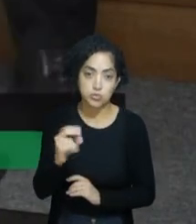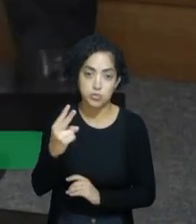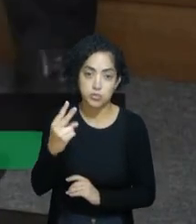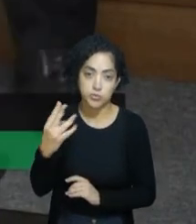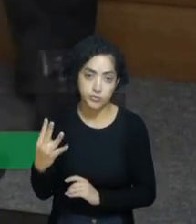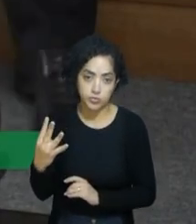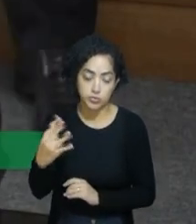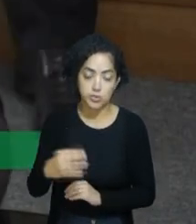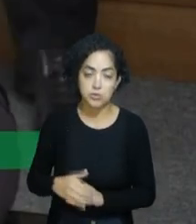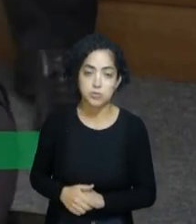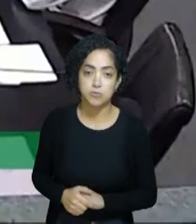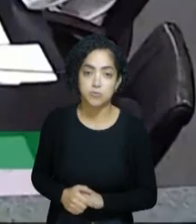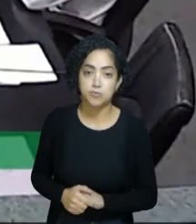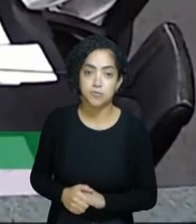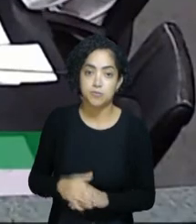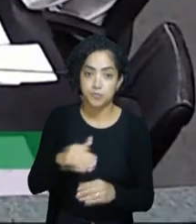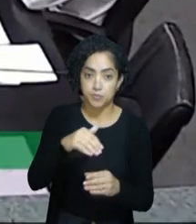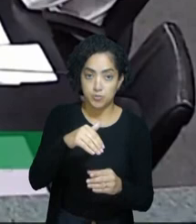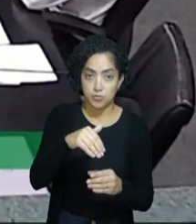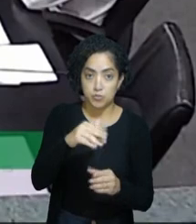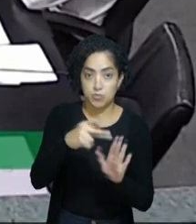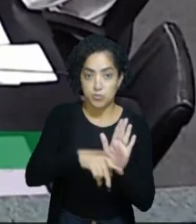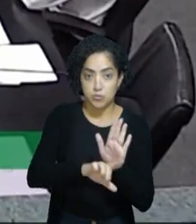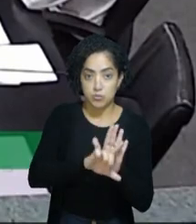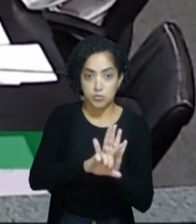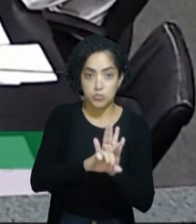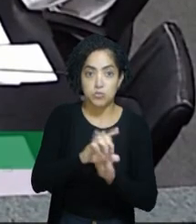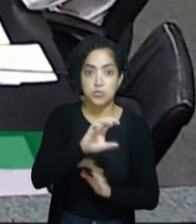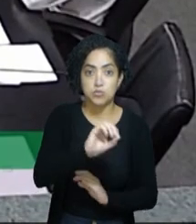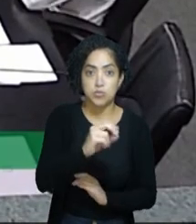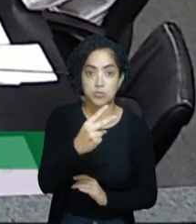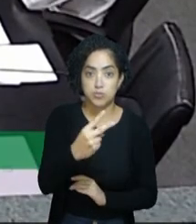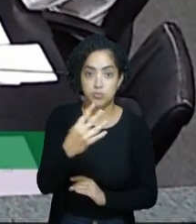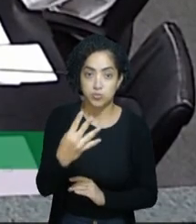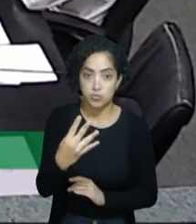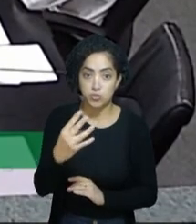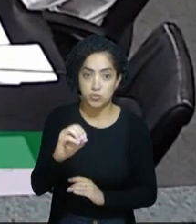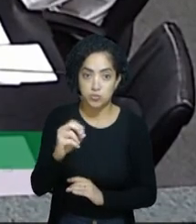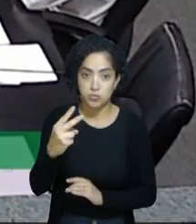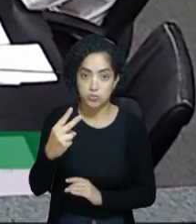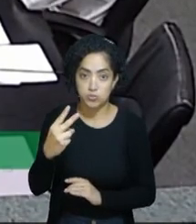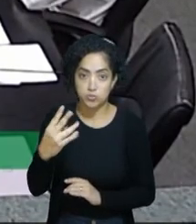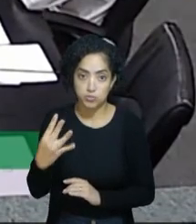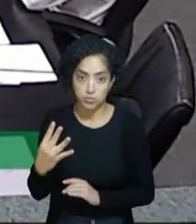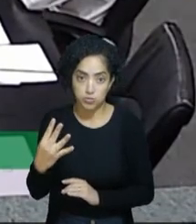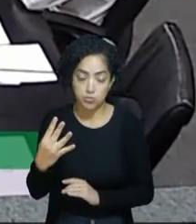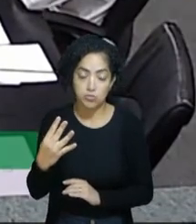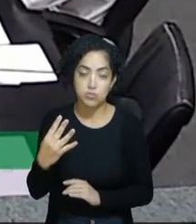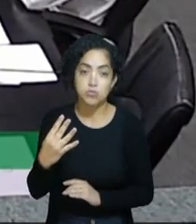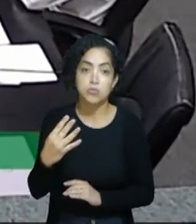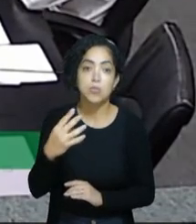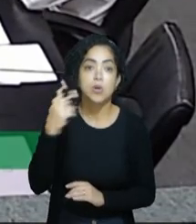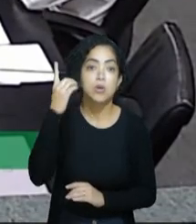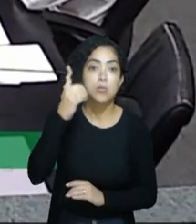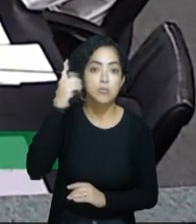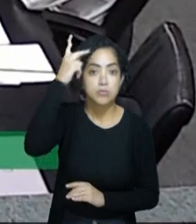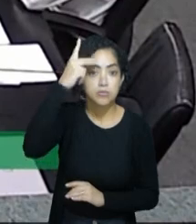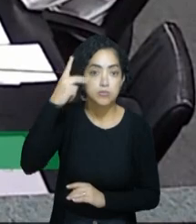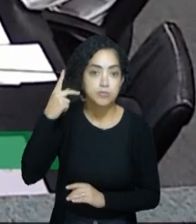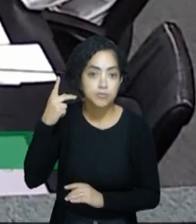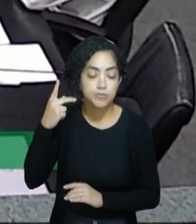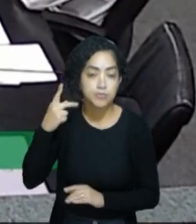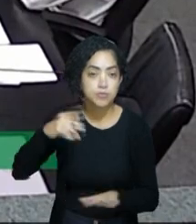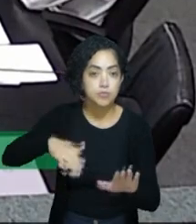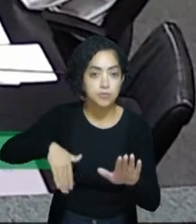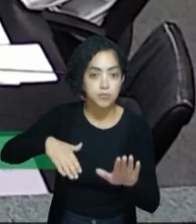presidente projeto de lei 024/2022 de autoria do deputado Paulinha que institui o programa praia para